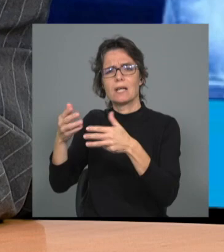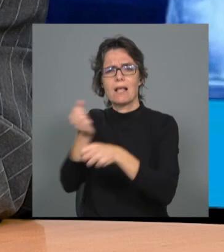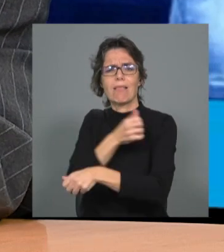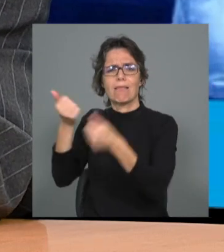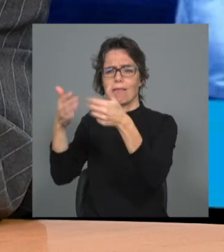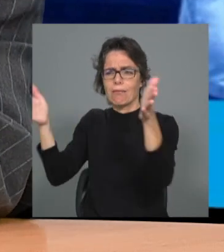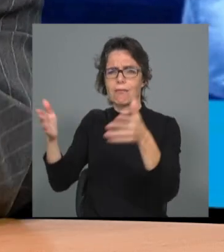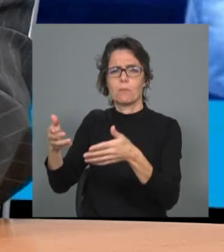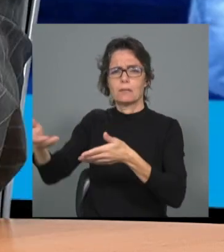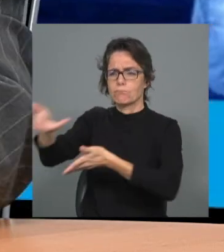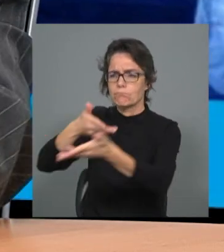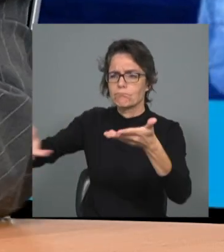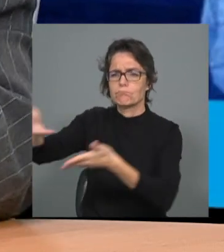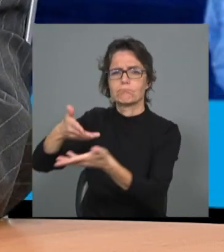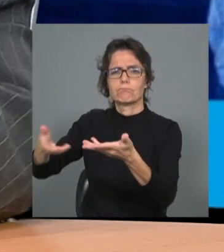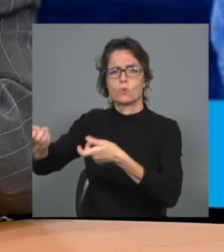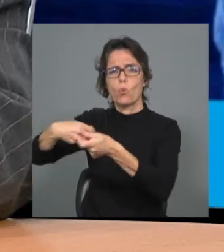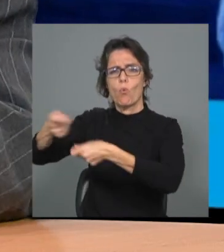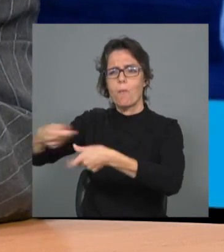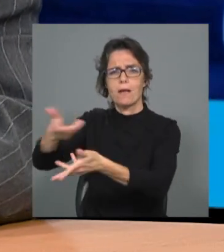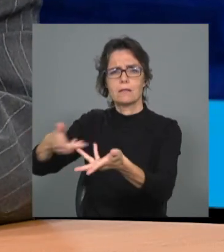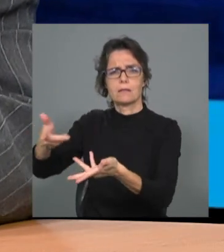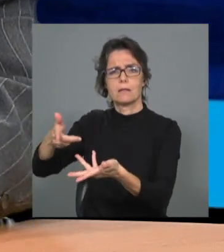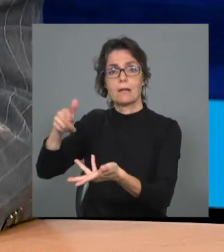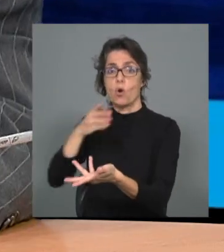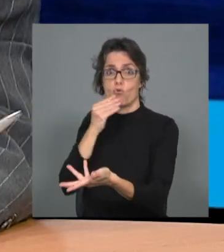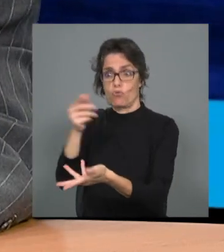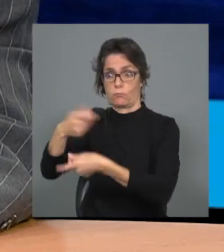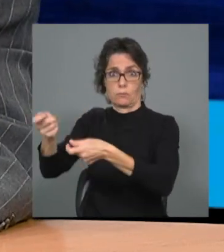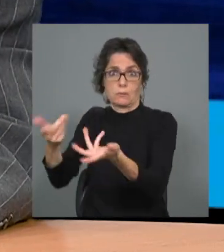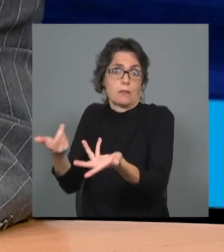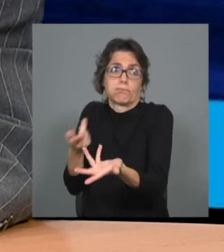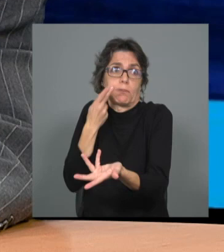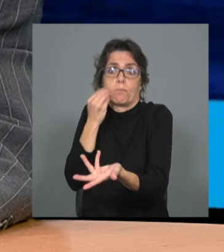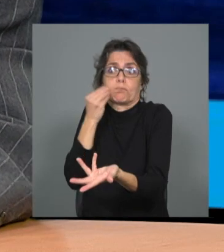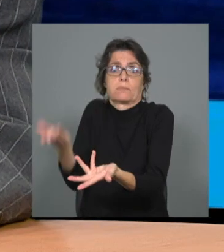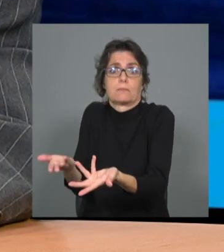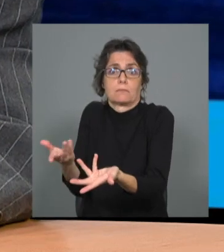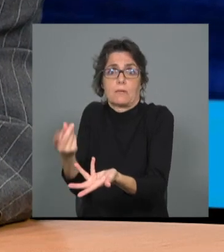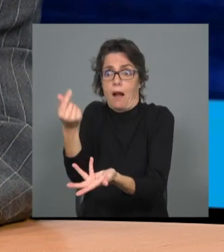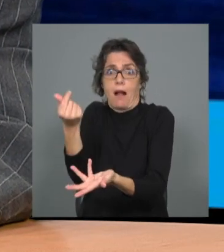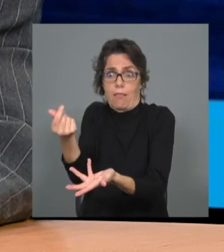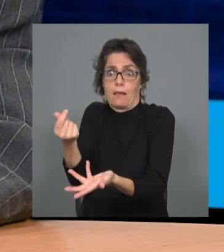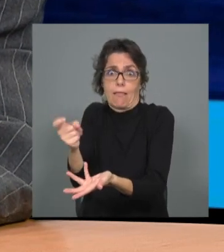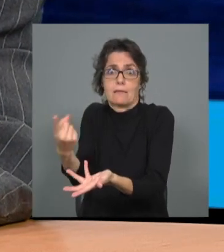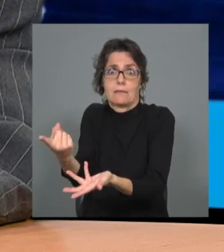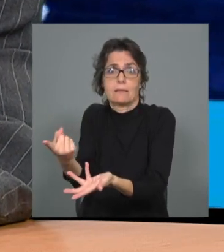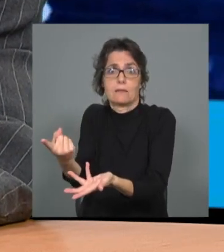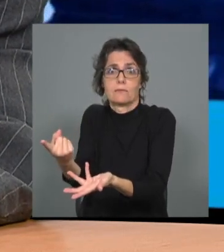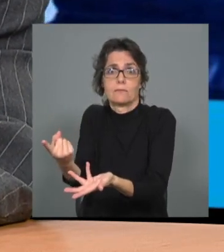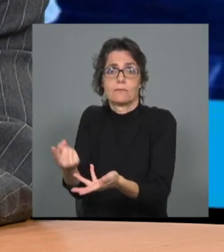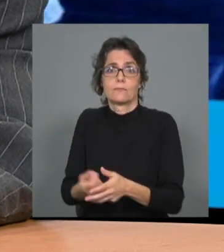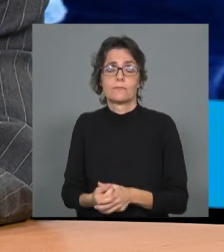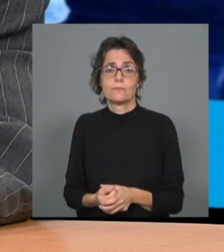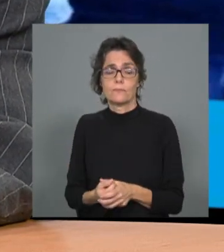onde os judeus que aí vivem e aí comercializam têm de fazer pela vida. Mateus tem esse conhecimento. E serão um conjunto